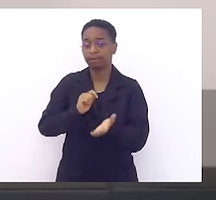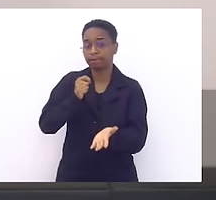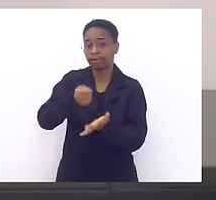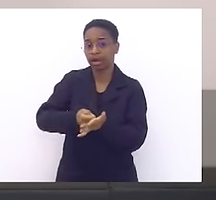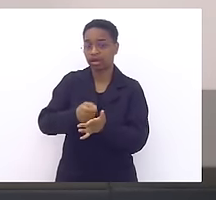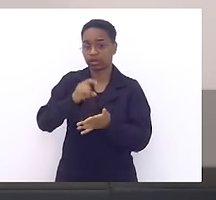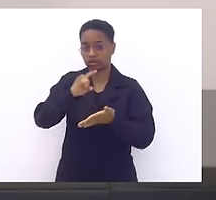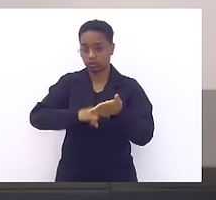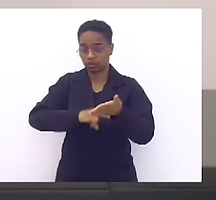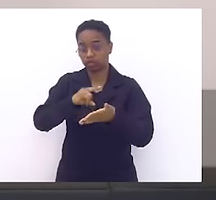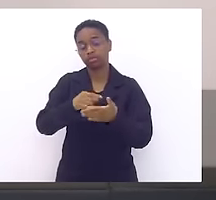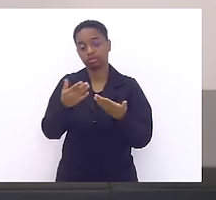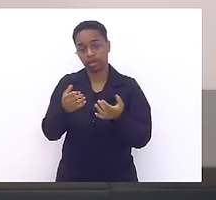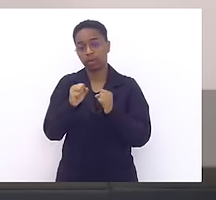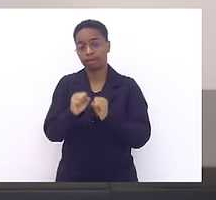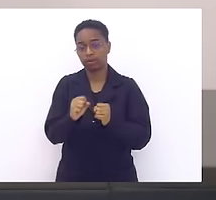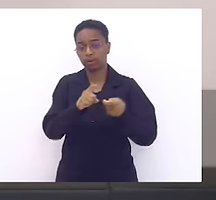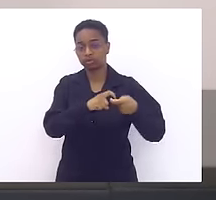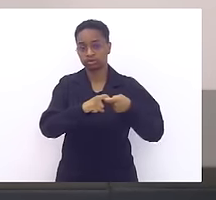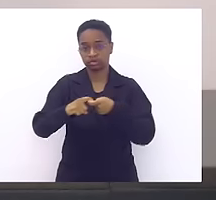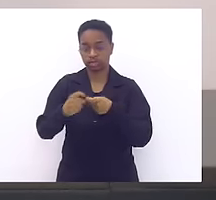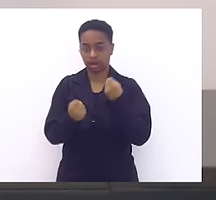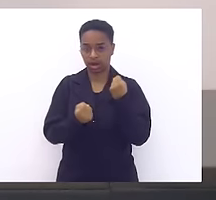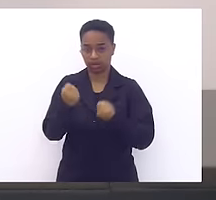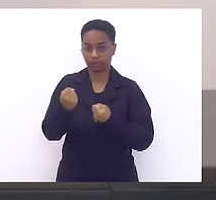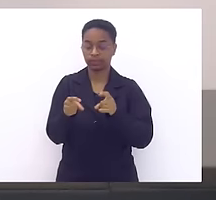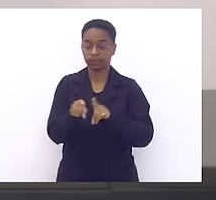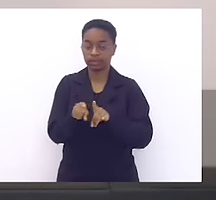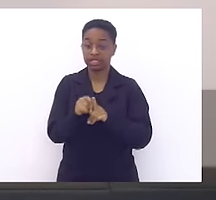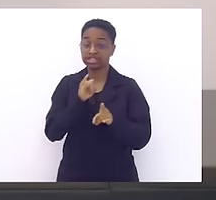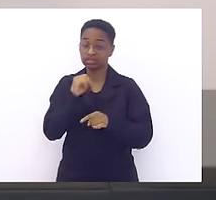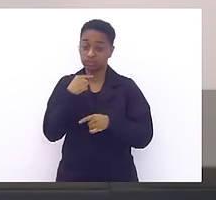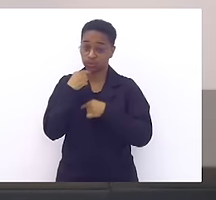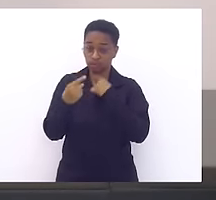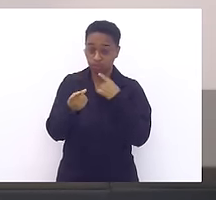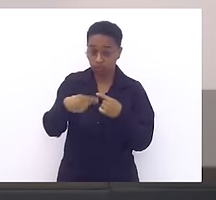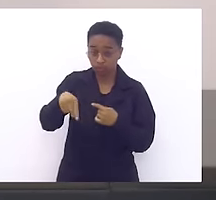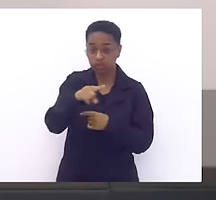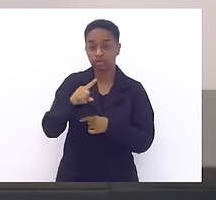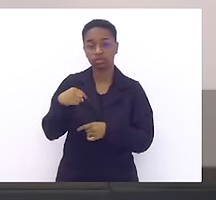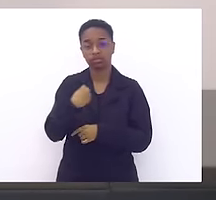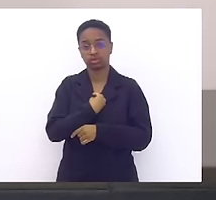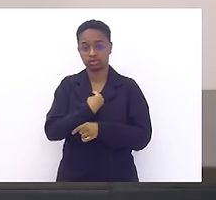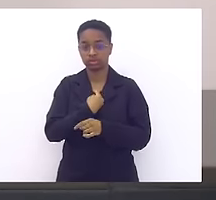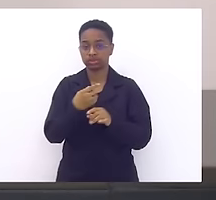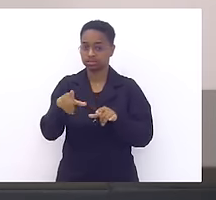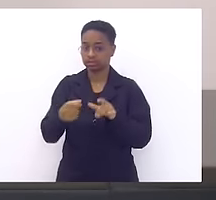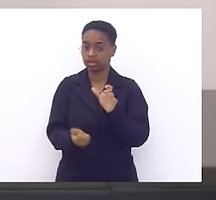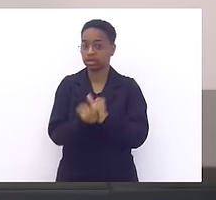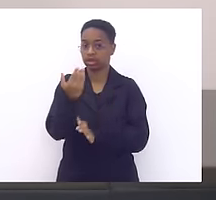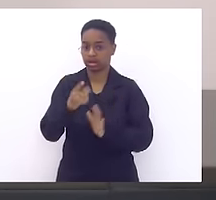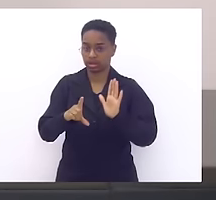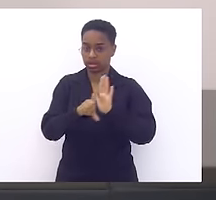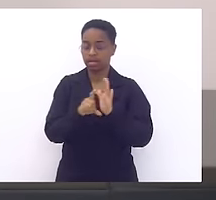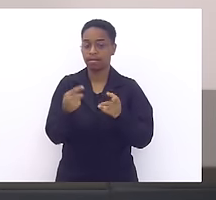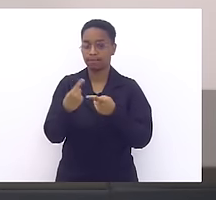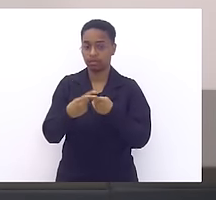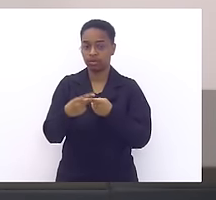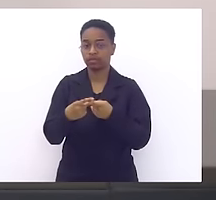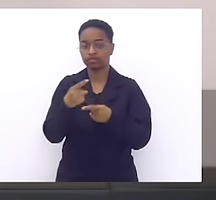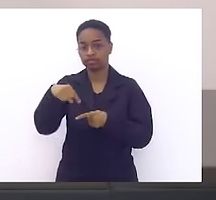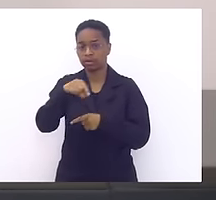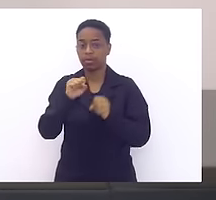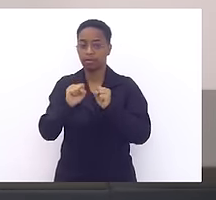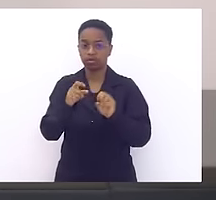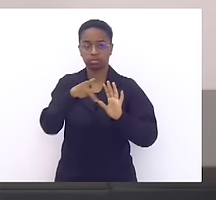o entendimento dessa casa e se houver dúvida nesse nesse entendimento nós vamos pacificar em lei porque os órgãos podem fazer a portaria